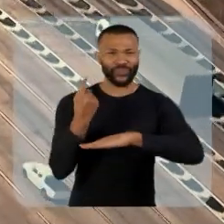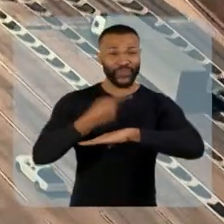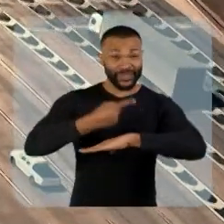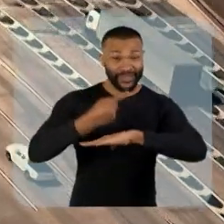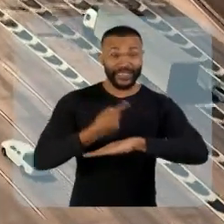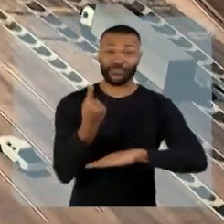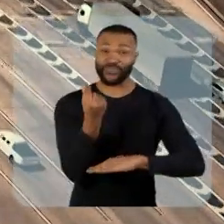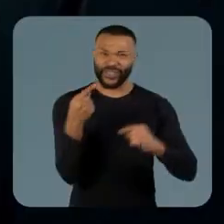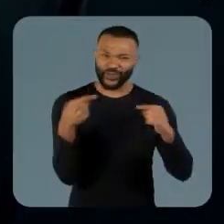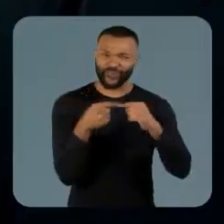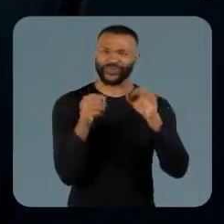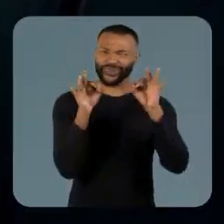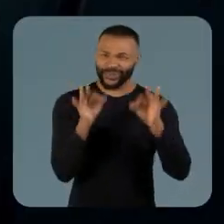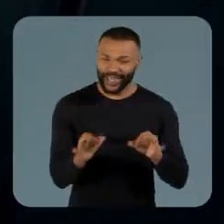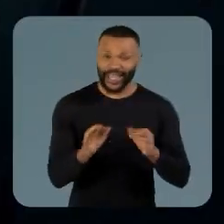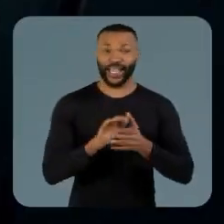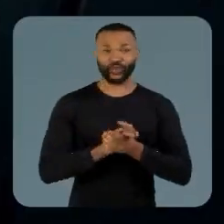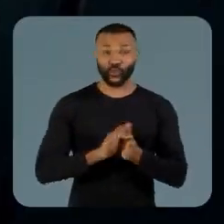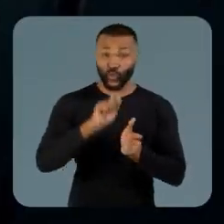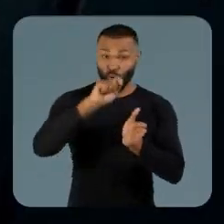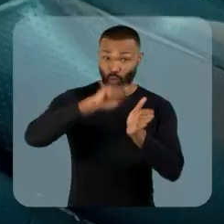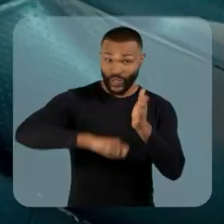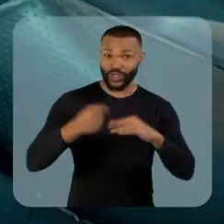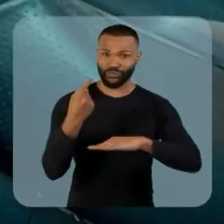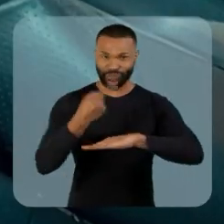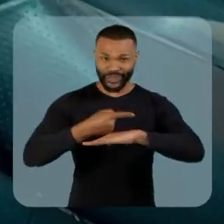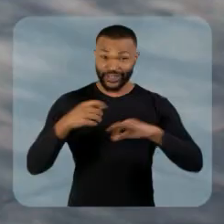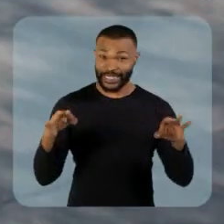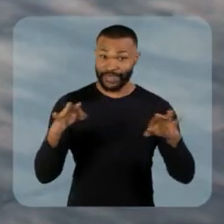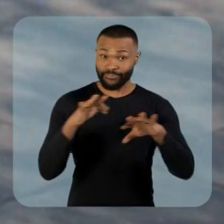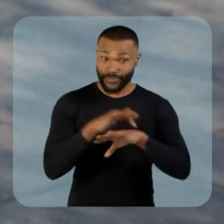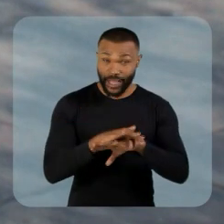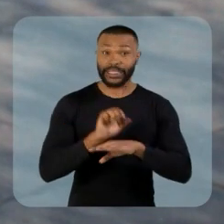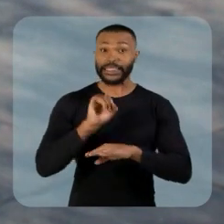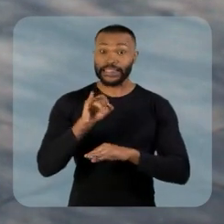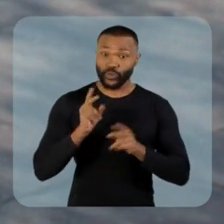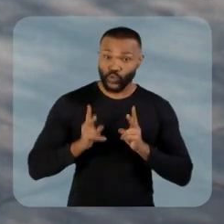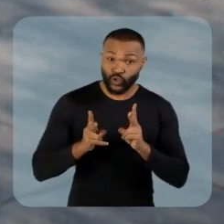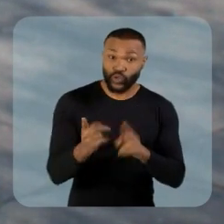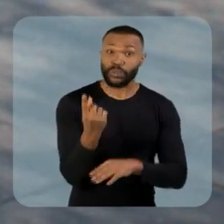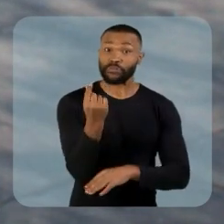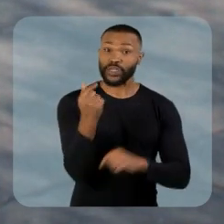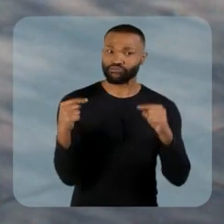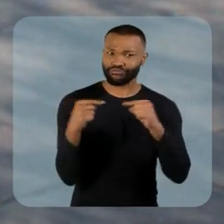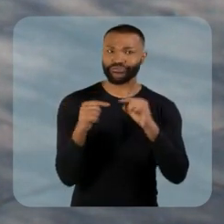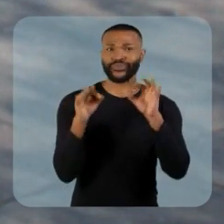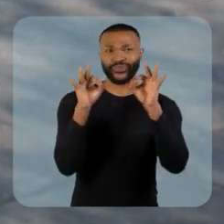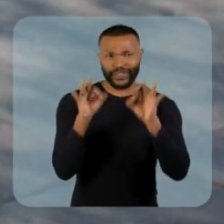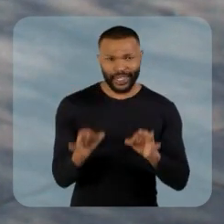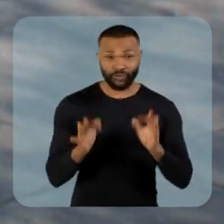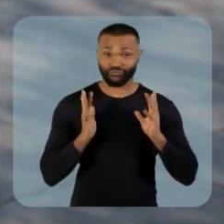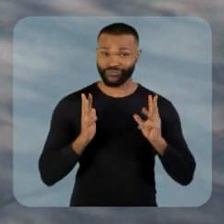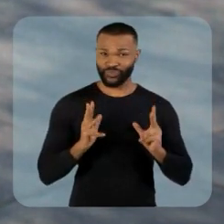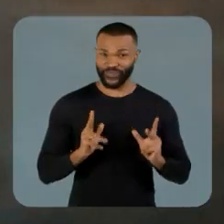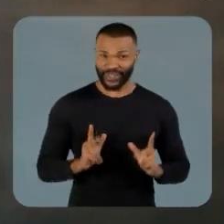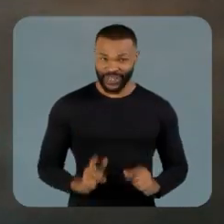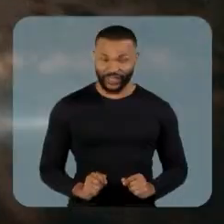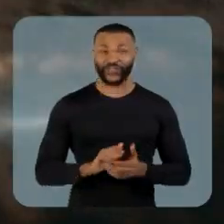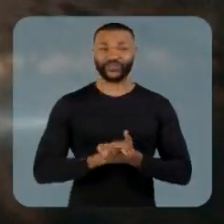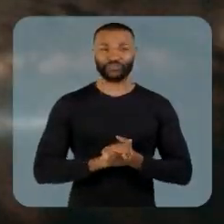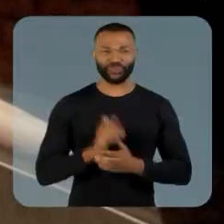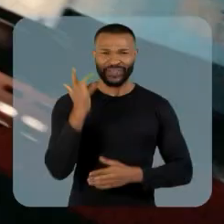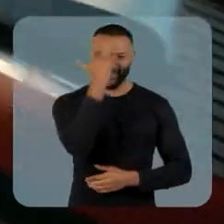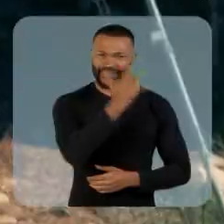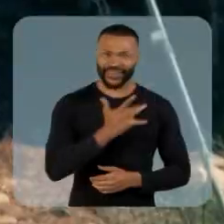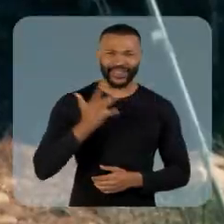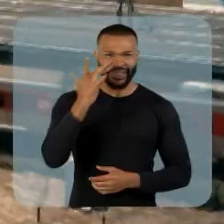com preço mais justo. Quando os contratos do pedágio vencerem, só vou renovar se os preços forem justos e transparentes.